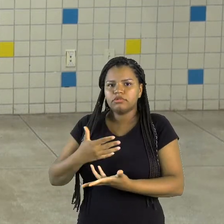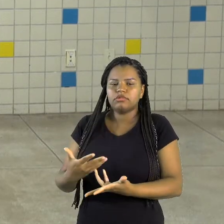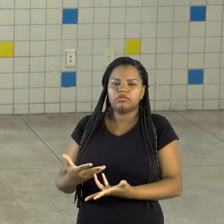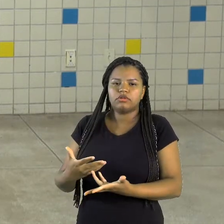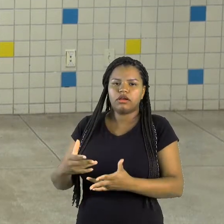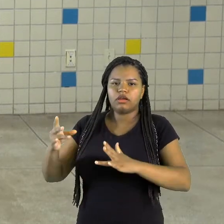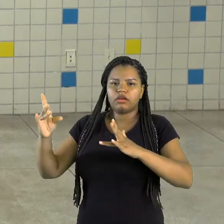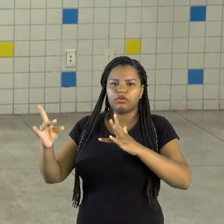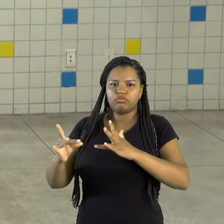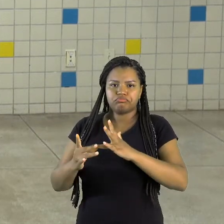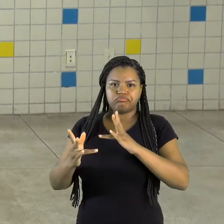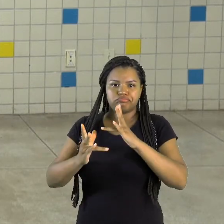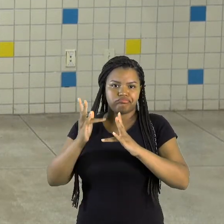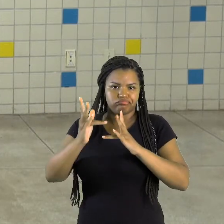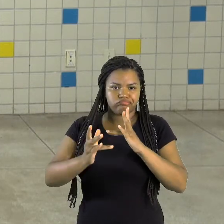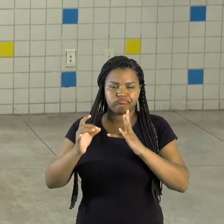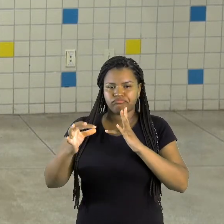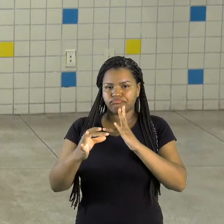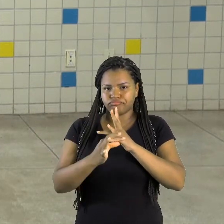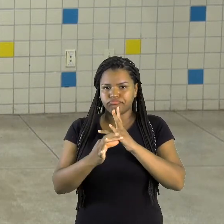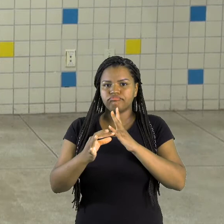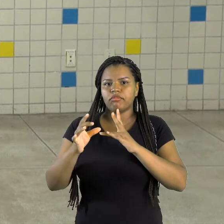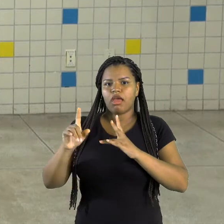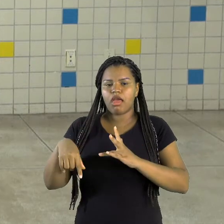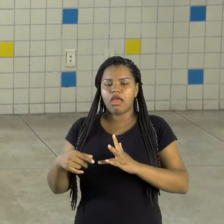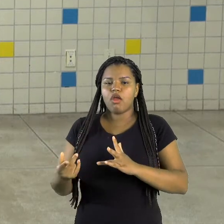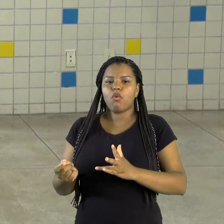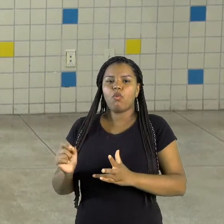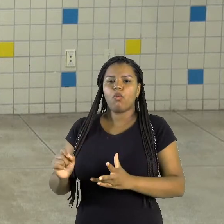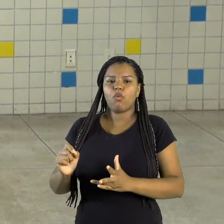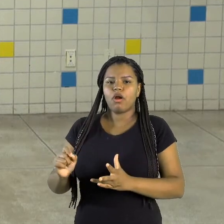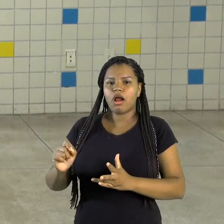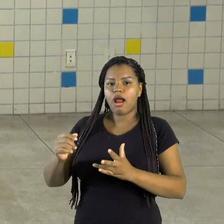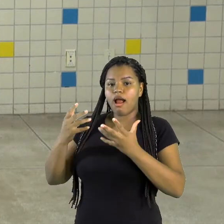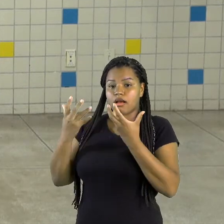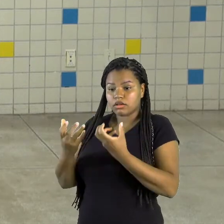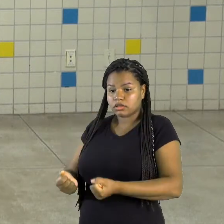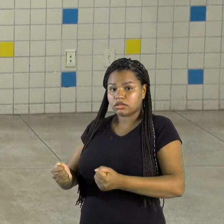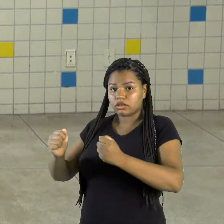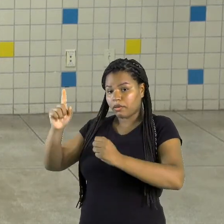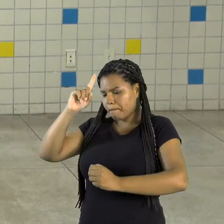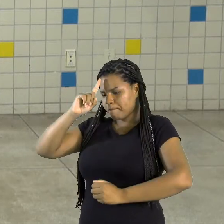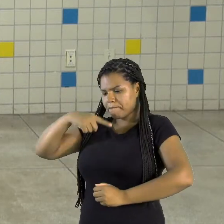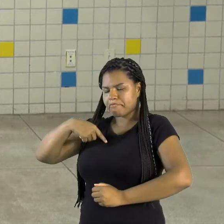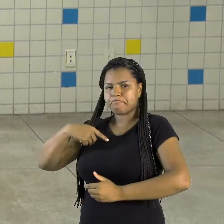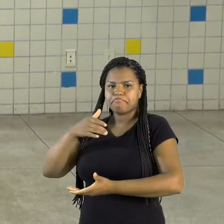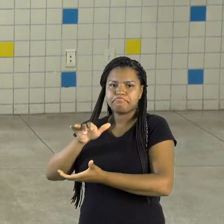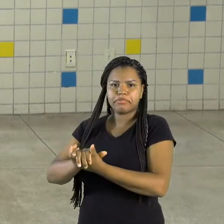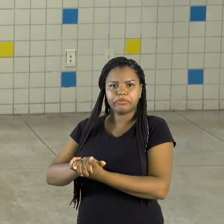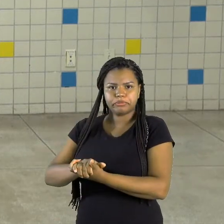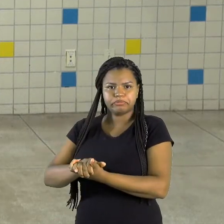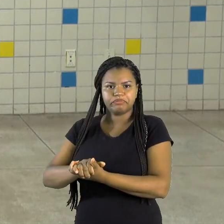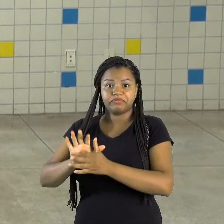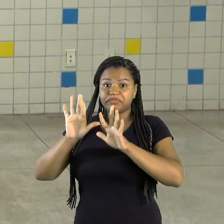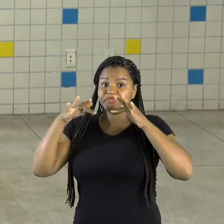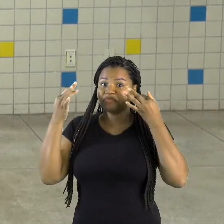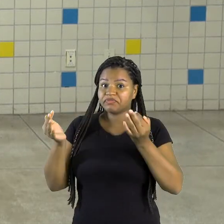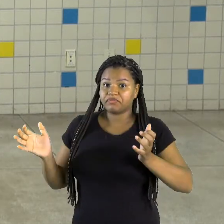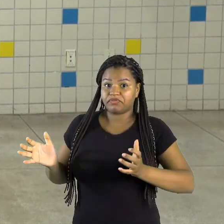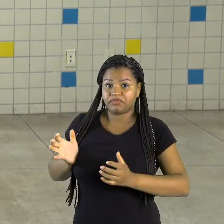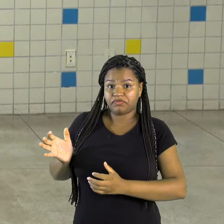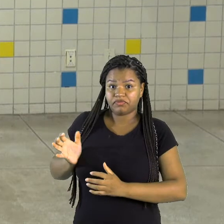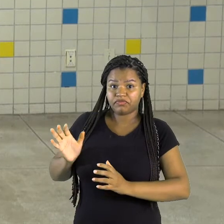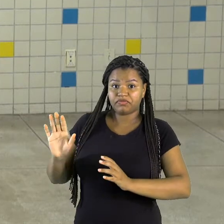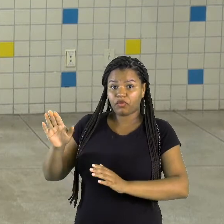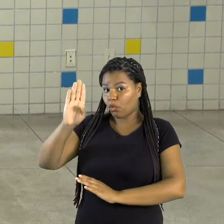de compromisso, que nada mais é aceitar as ordens do seu marido. Nas famílias mais ricas romanas,